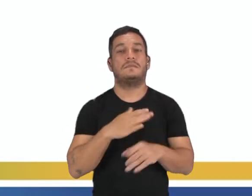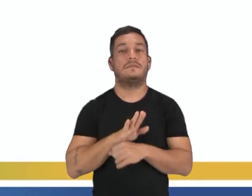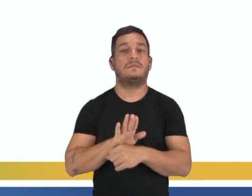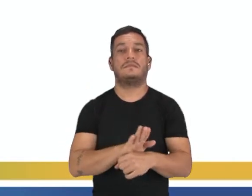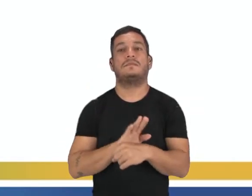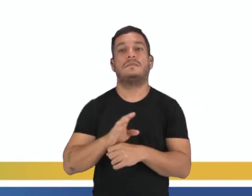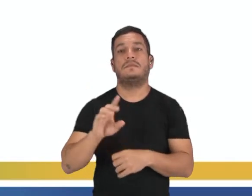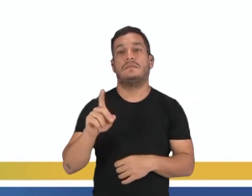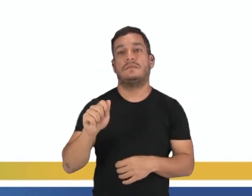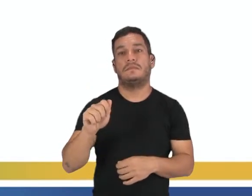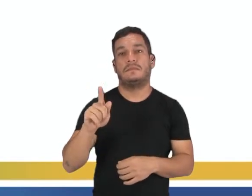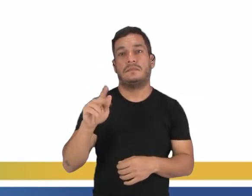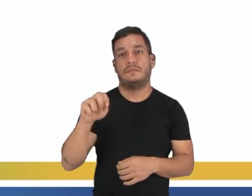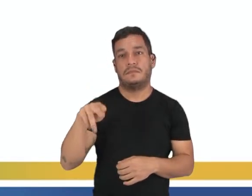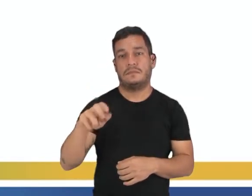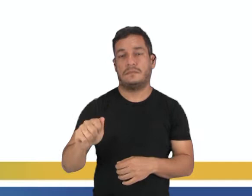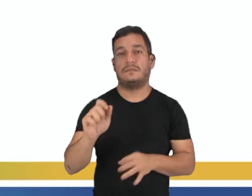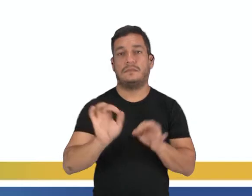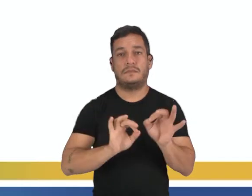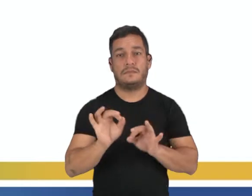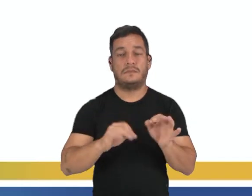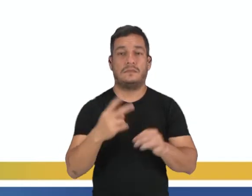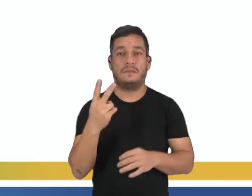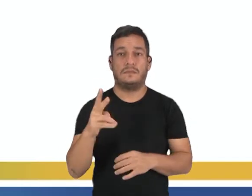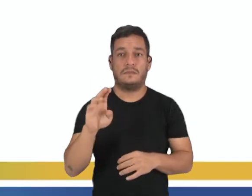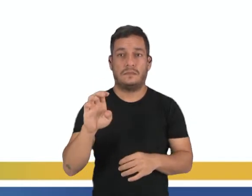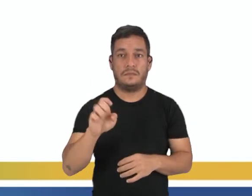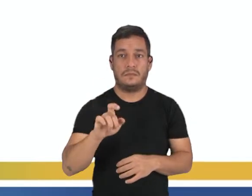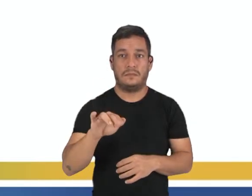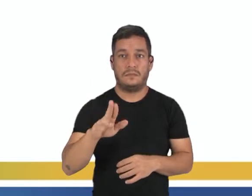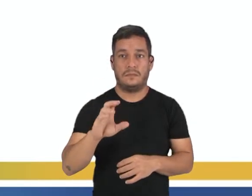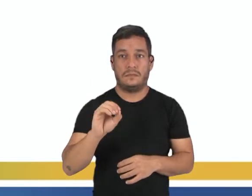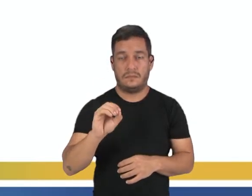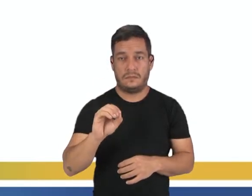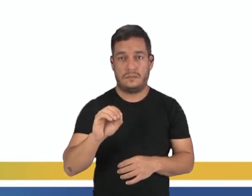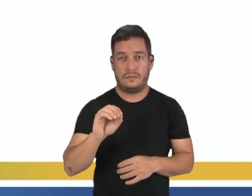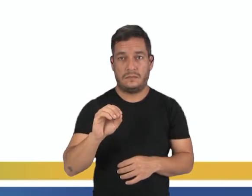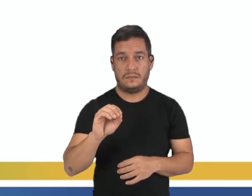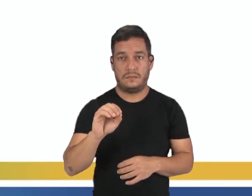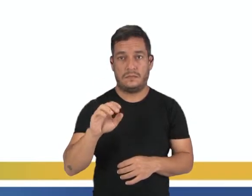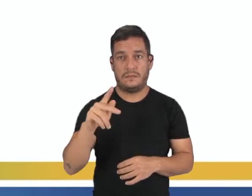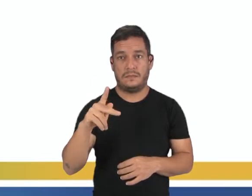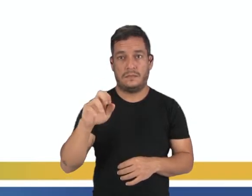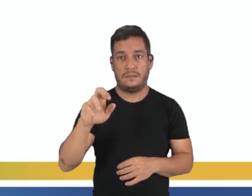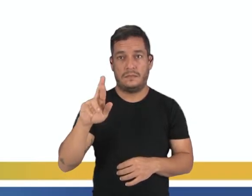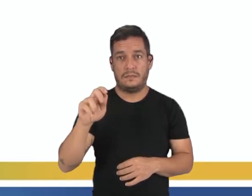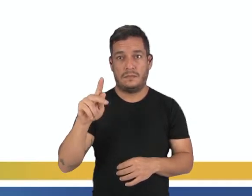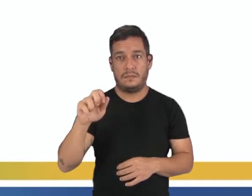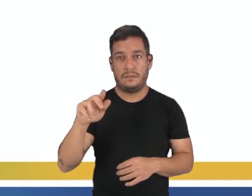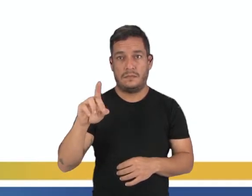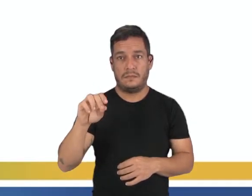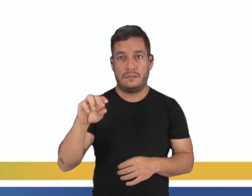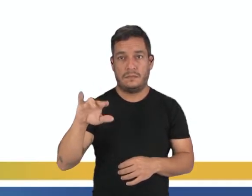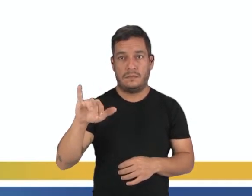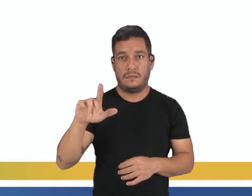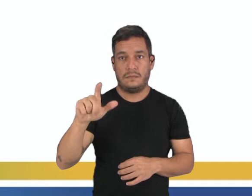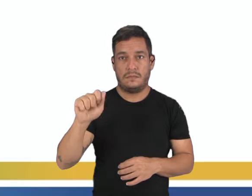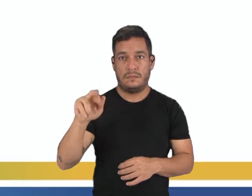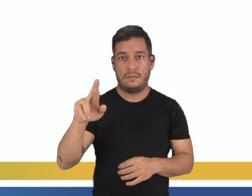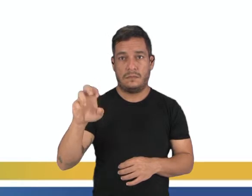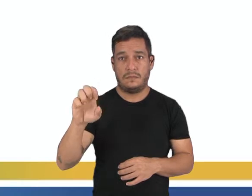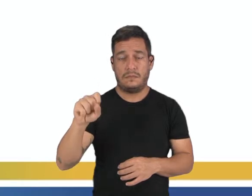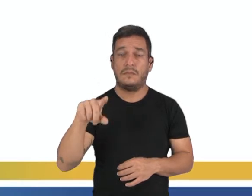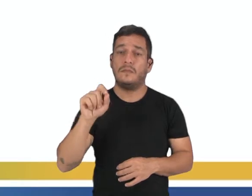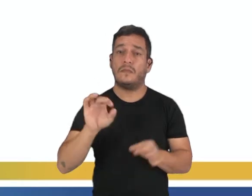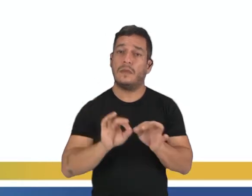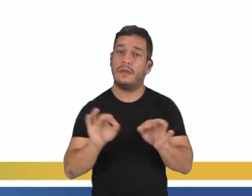de um diagrama, composto por dois eixos perpendiculares. Eixos perpendiculares, pessoal, retas perpendiculares,